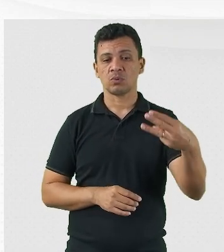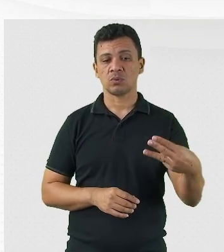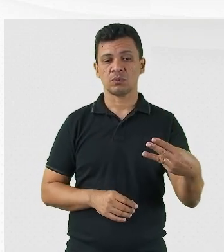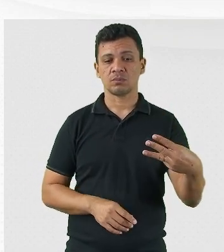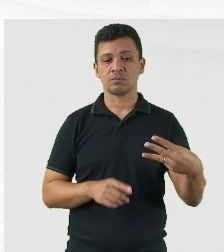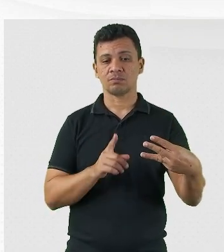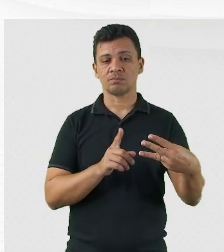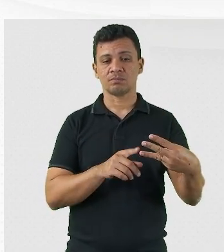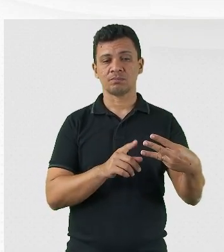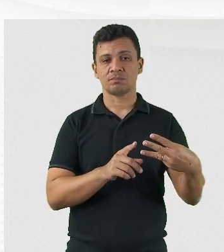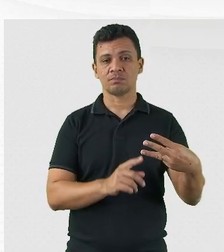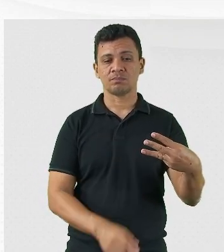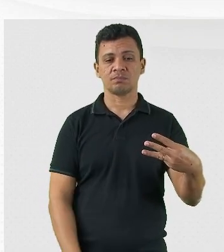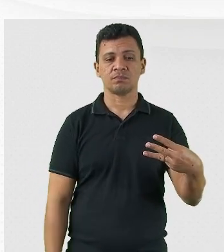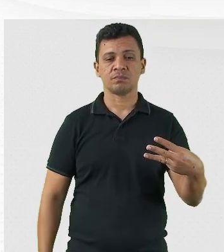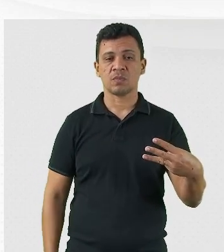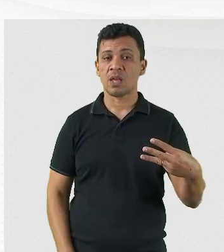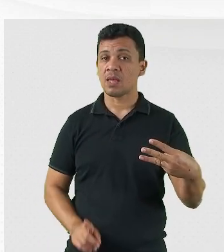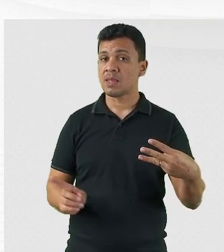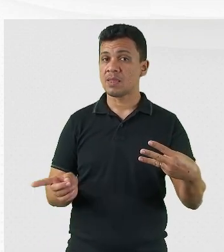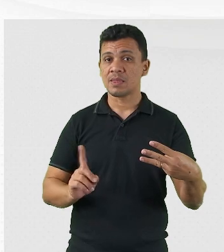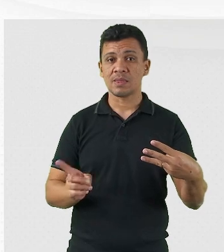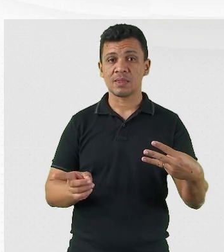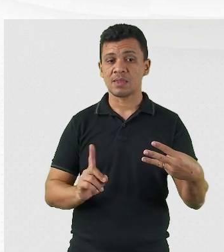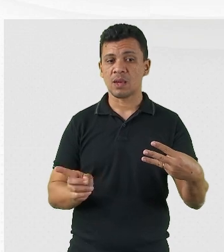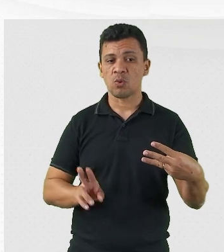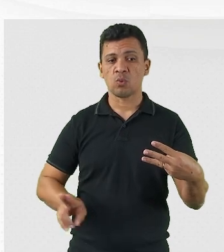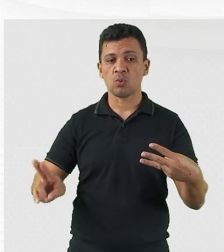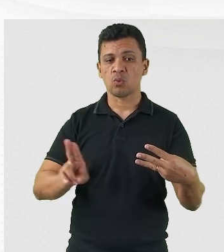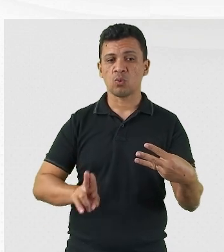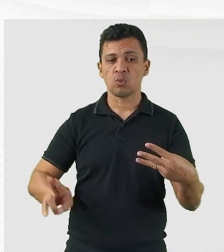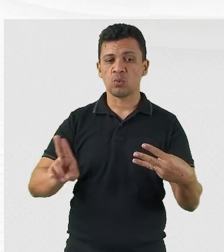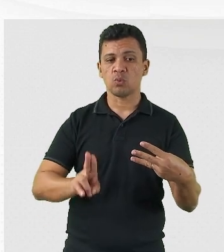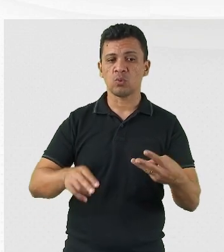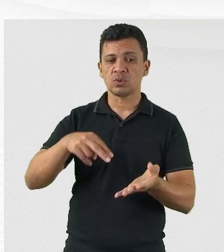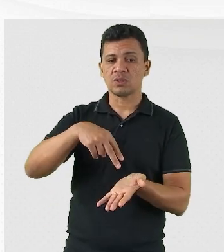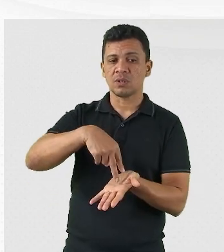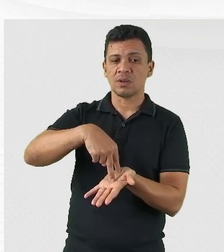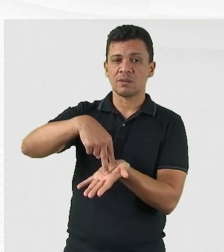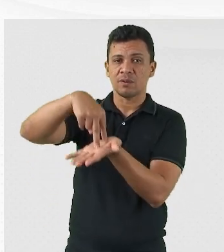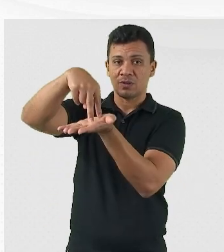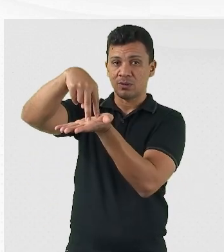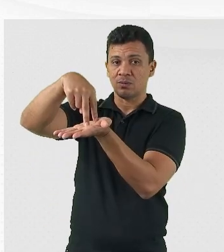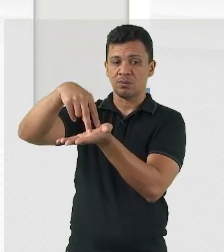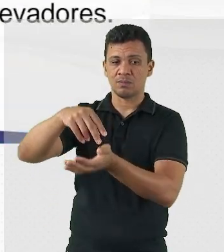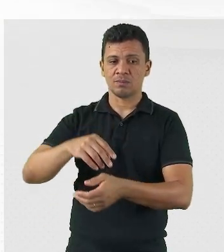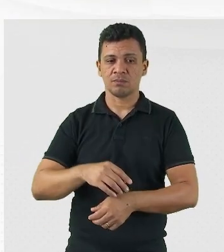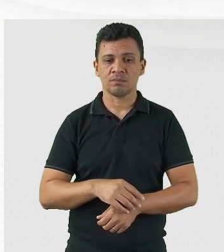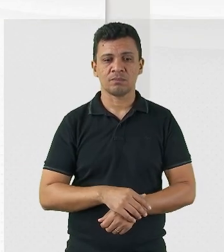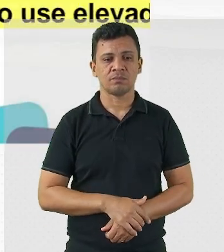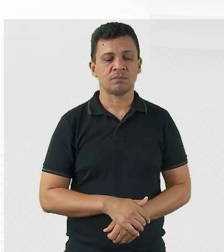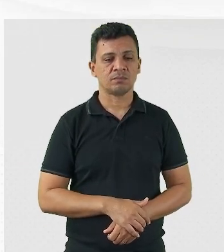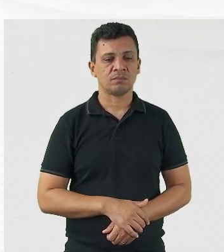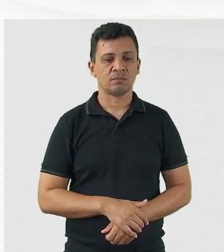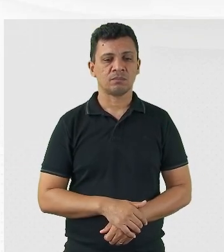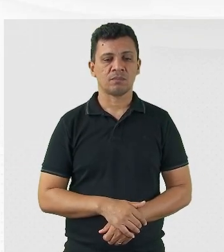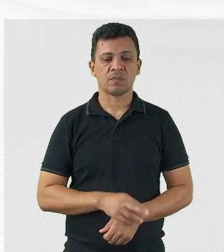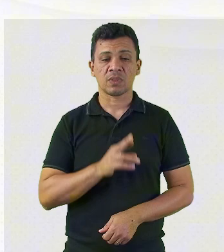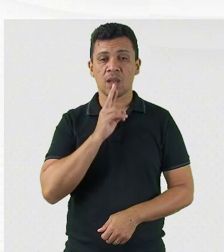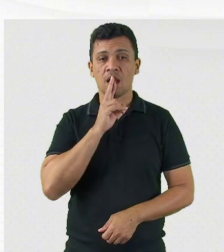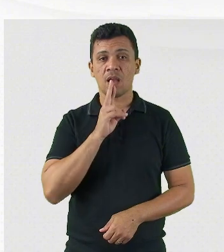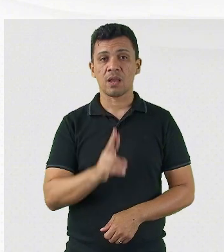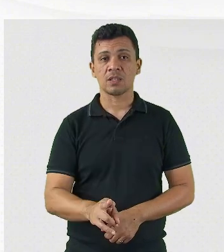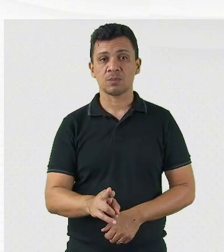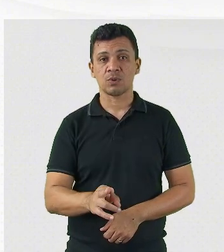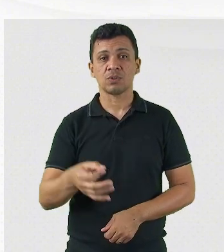use elevators. Não use os elevadores, tá bom? Então, como resposta